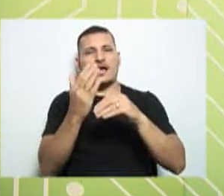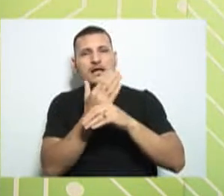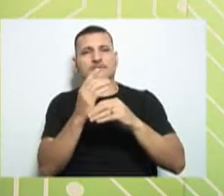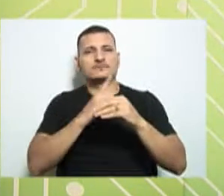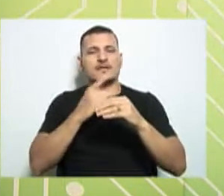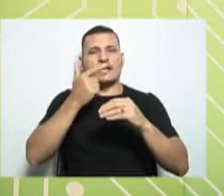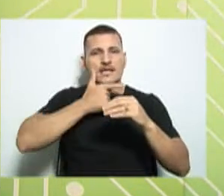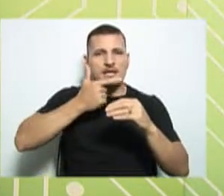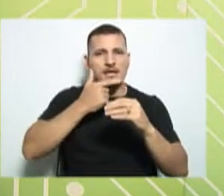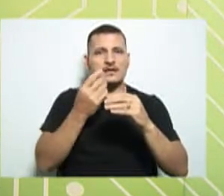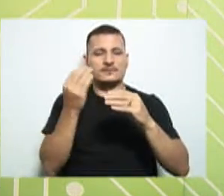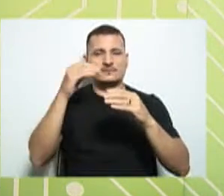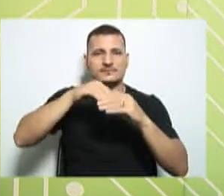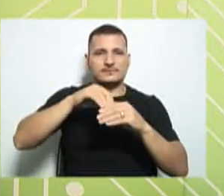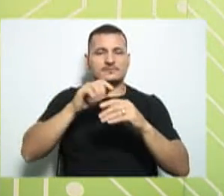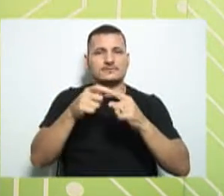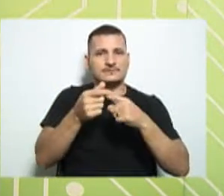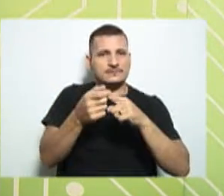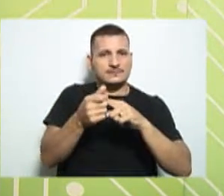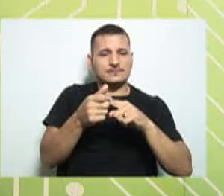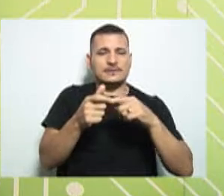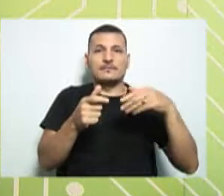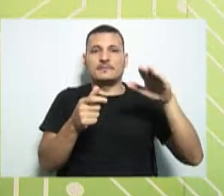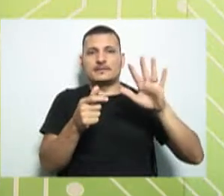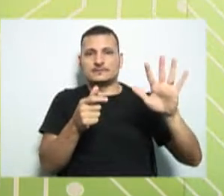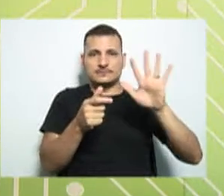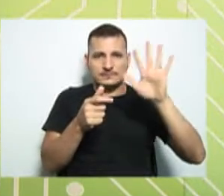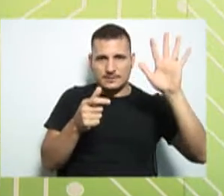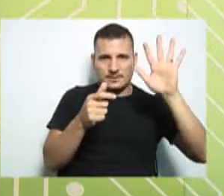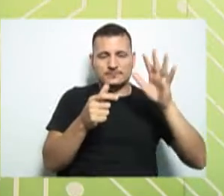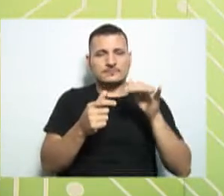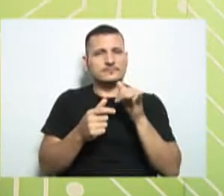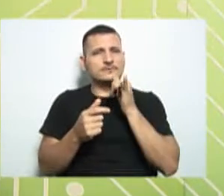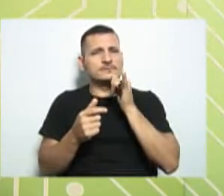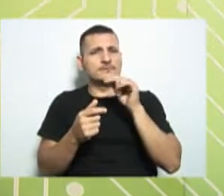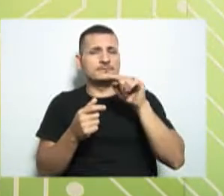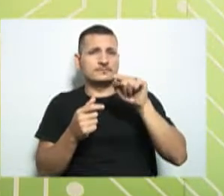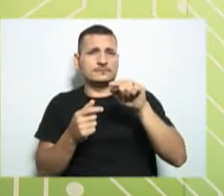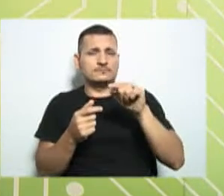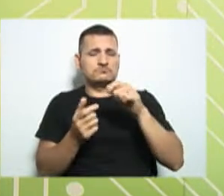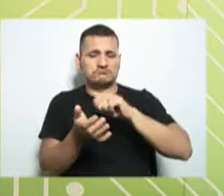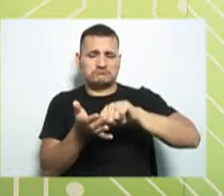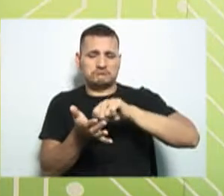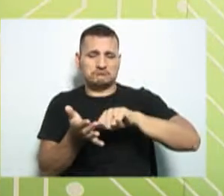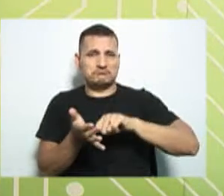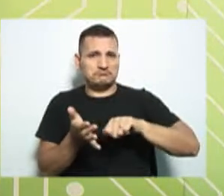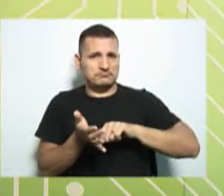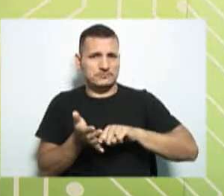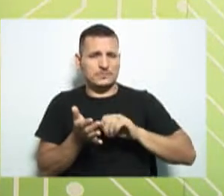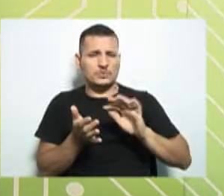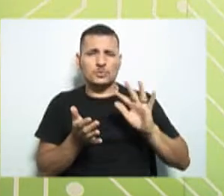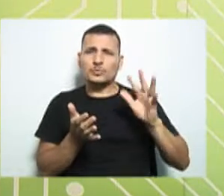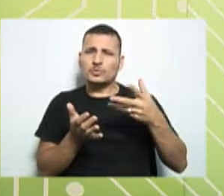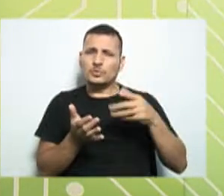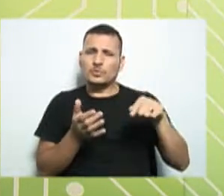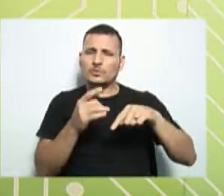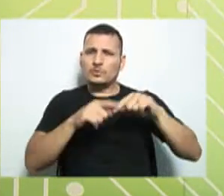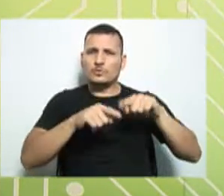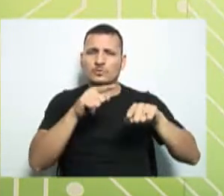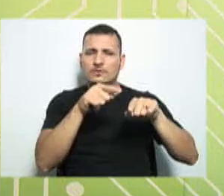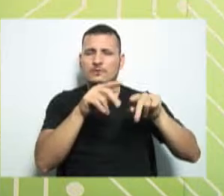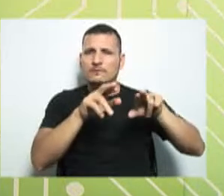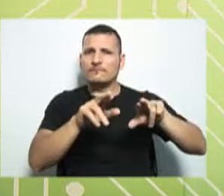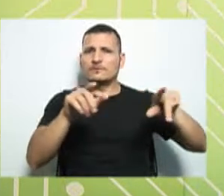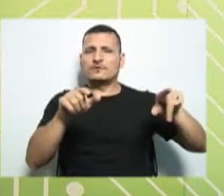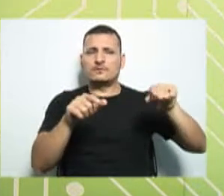diferente das tradicionais, e ela custa um pouquinho mais caro. E se você for colocar no papel, todo produto que ele é diferenciado, ele tem